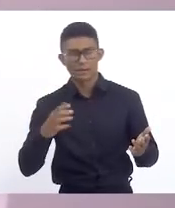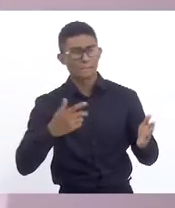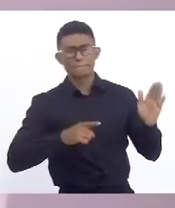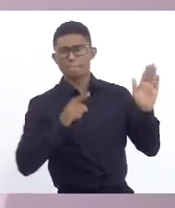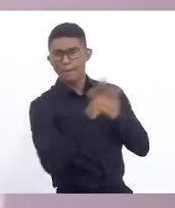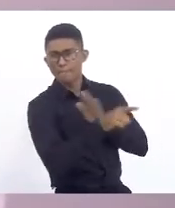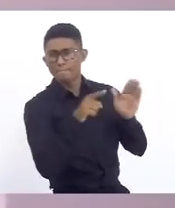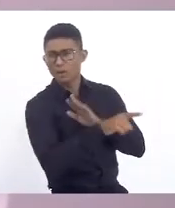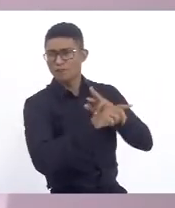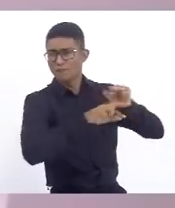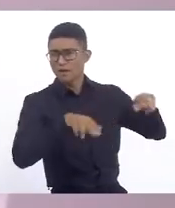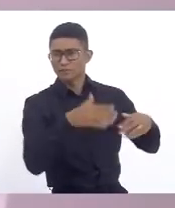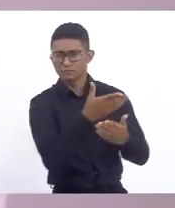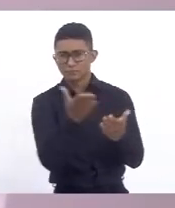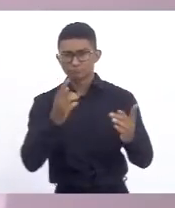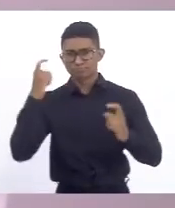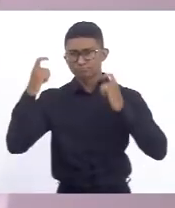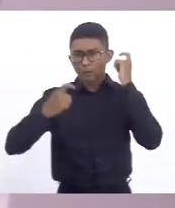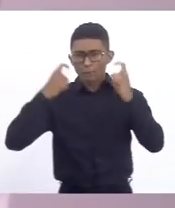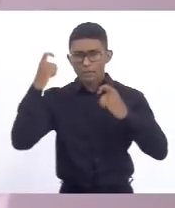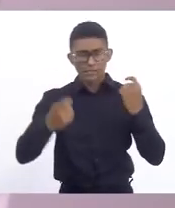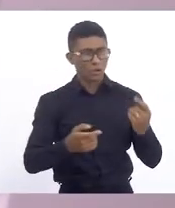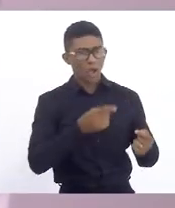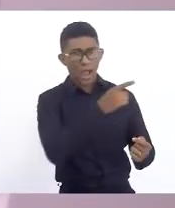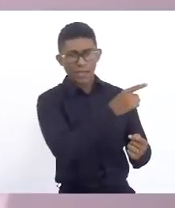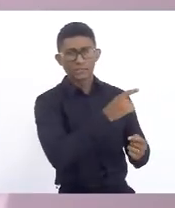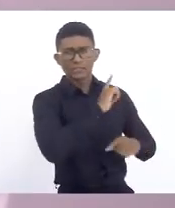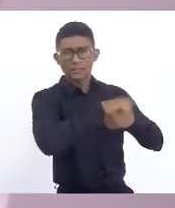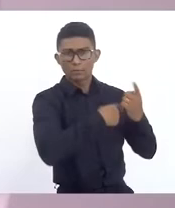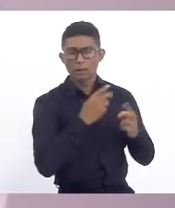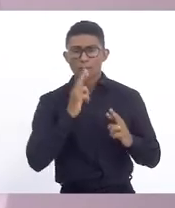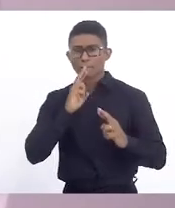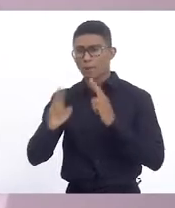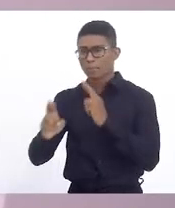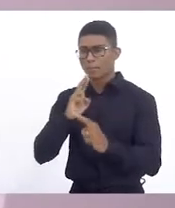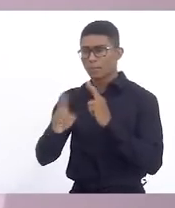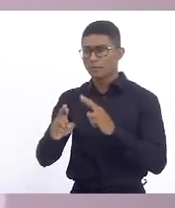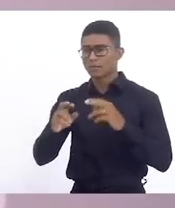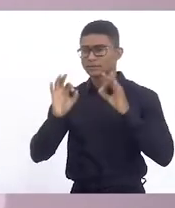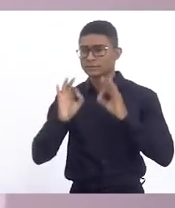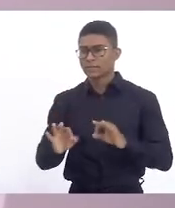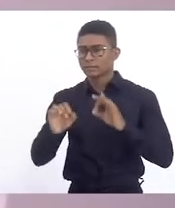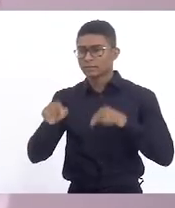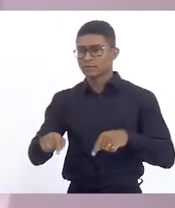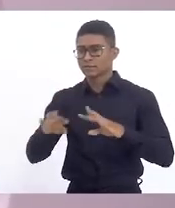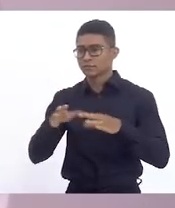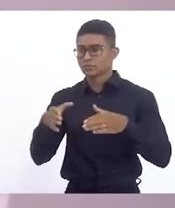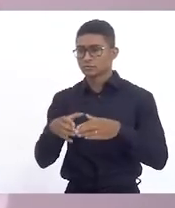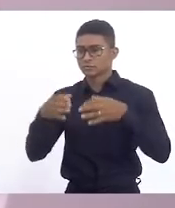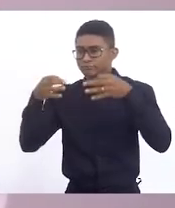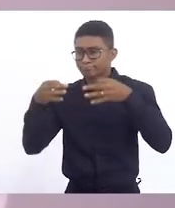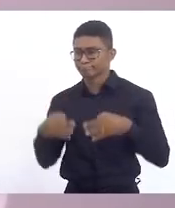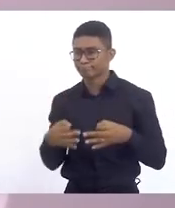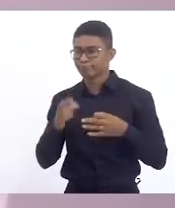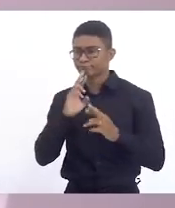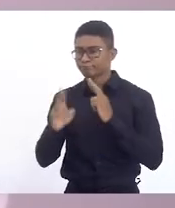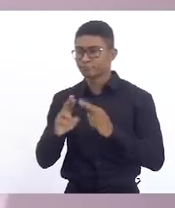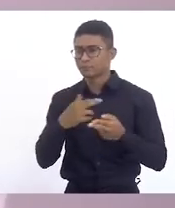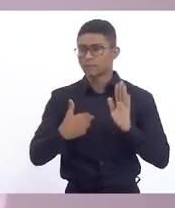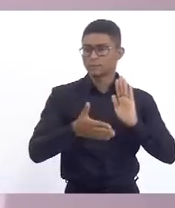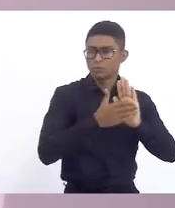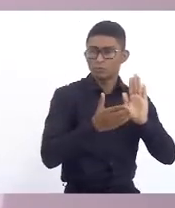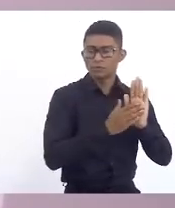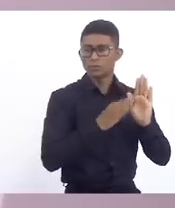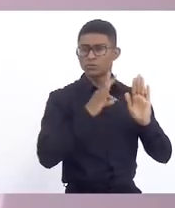suas preocupações, para que a SEDAI possa responder oficialmente à Comissão de Saneamento Ambiental de todas as propostas e sugestões que o senhor